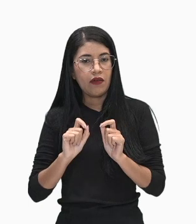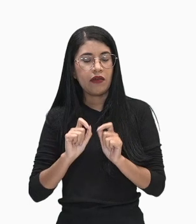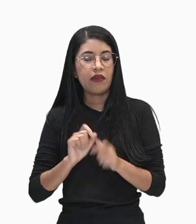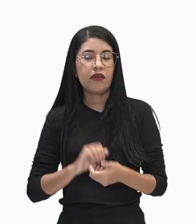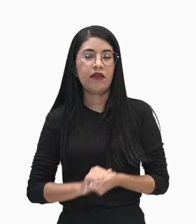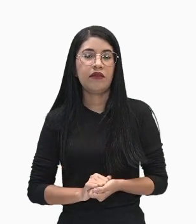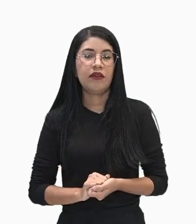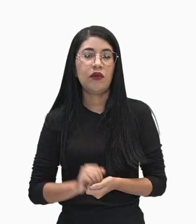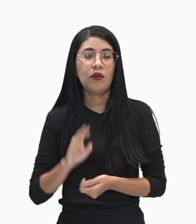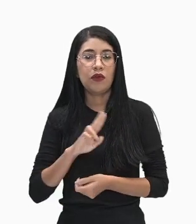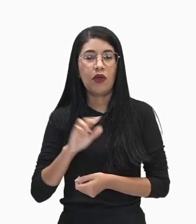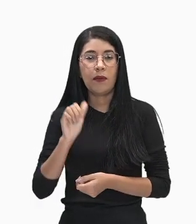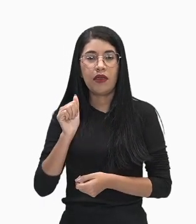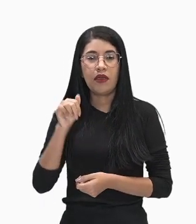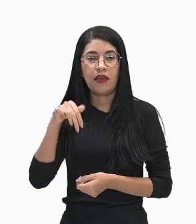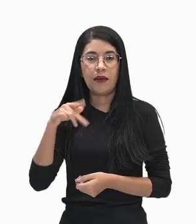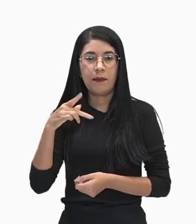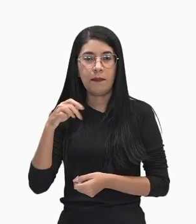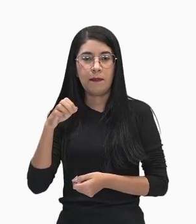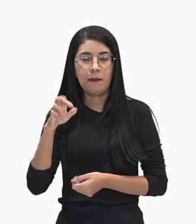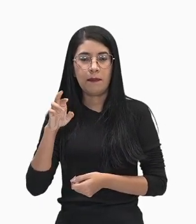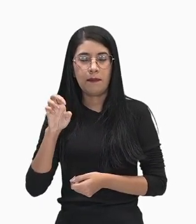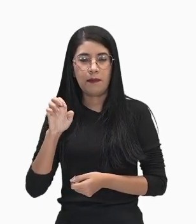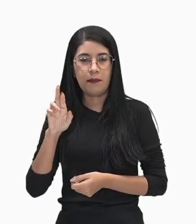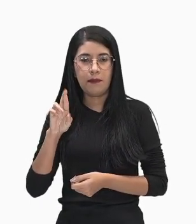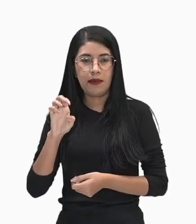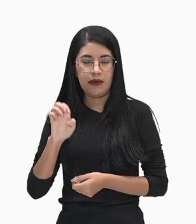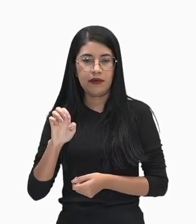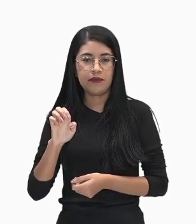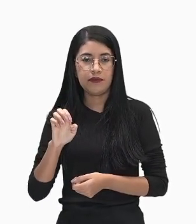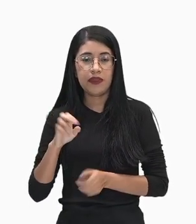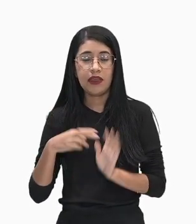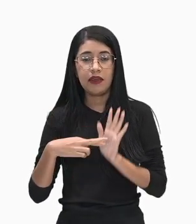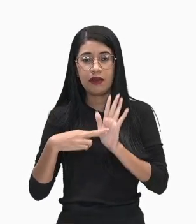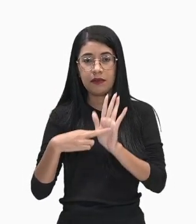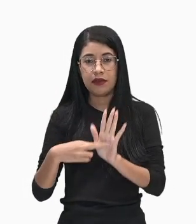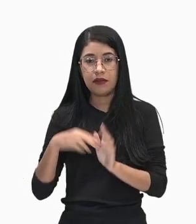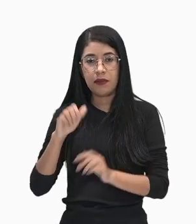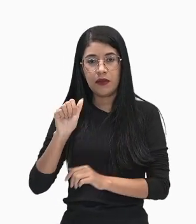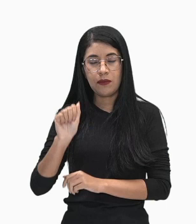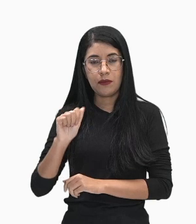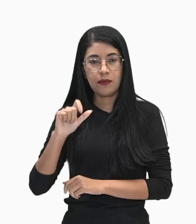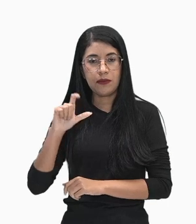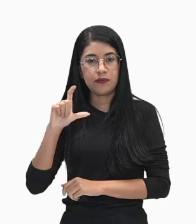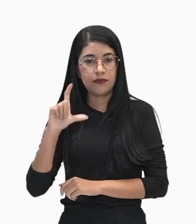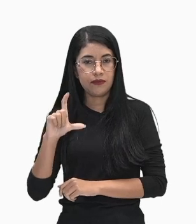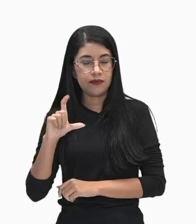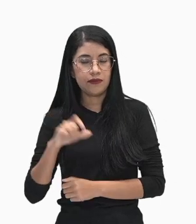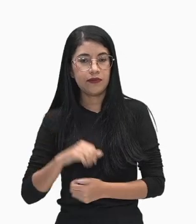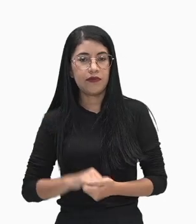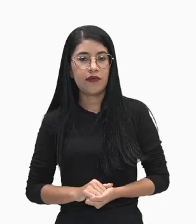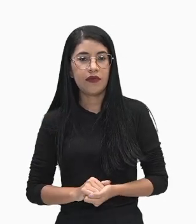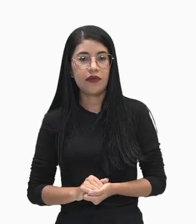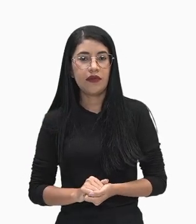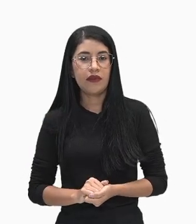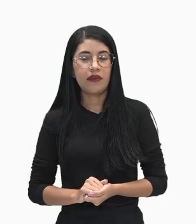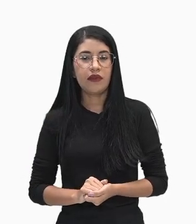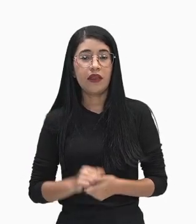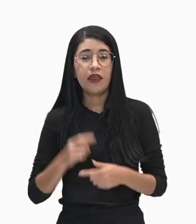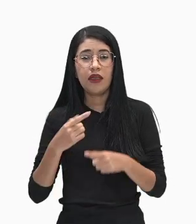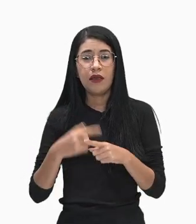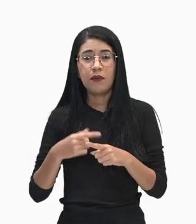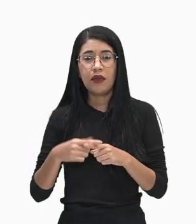ela se chama ampere. O símbolo é o A maiúsculo, em homenagem